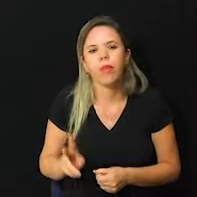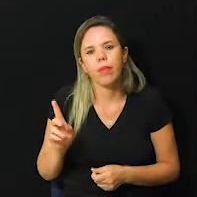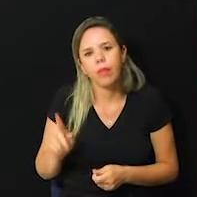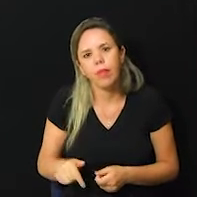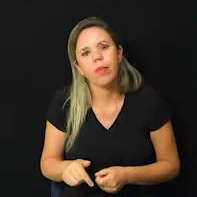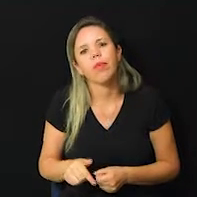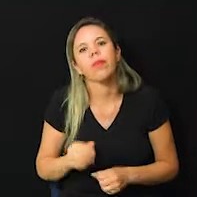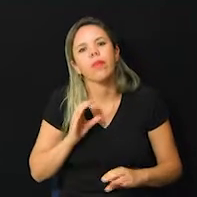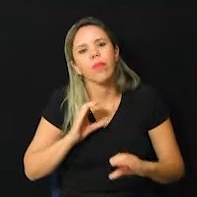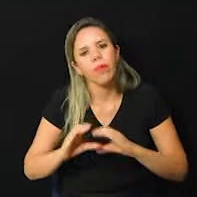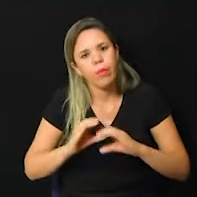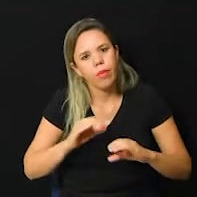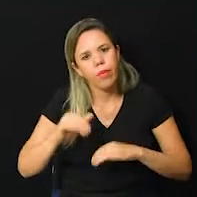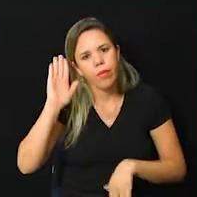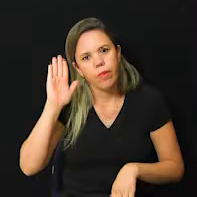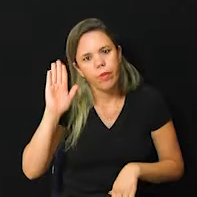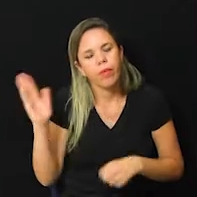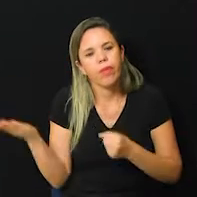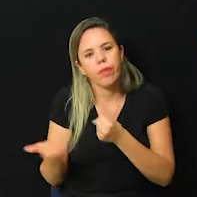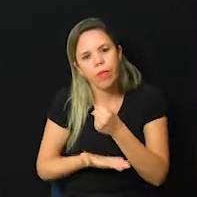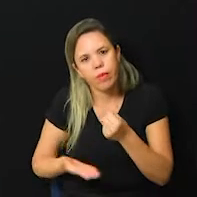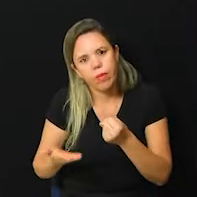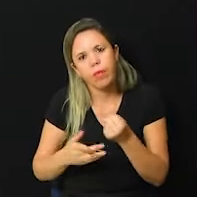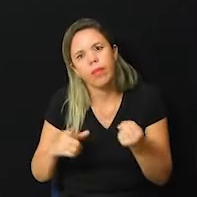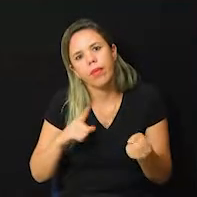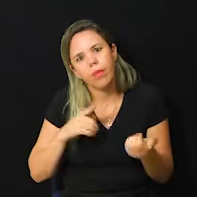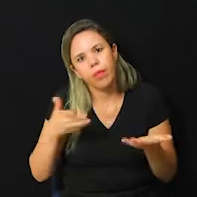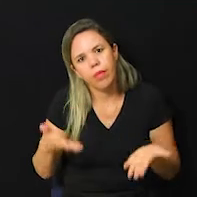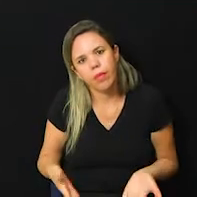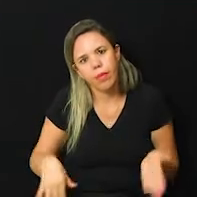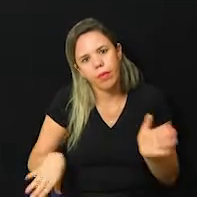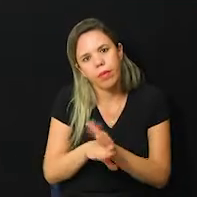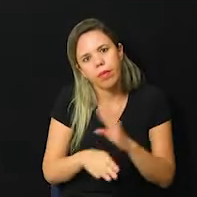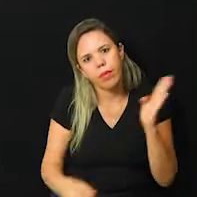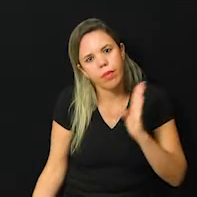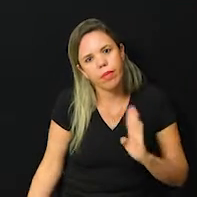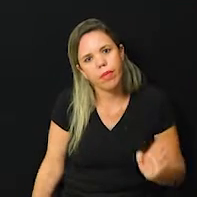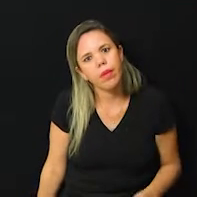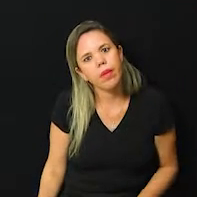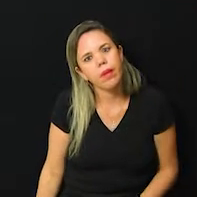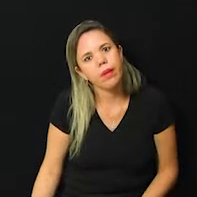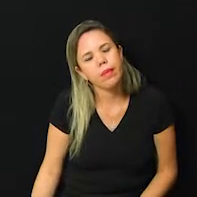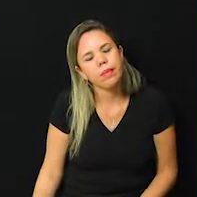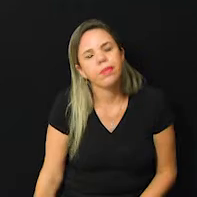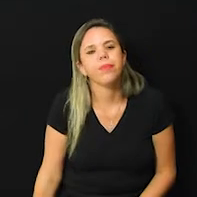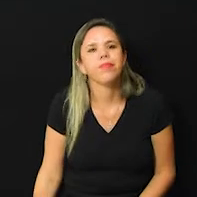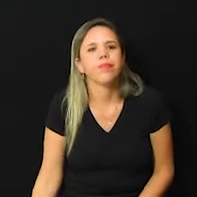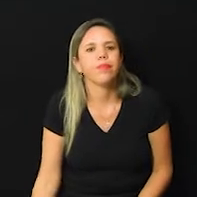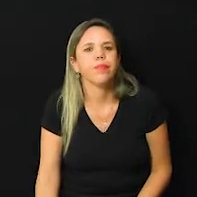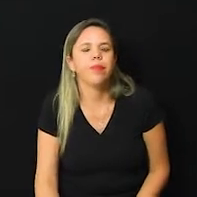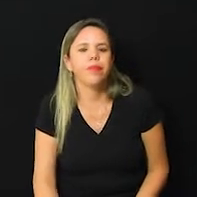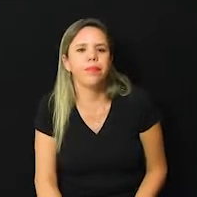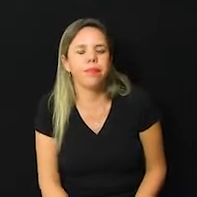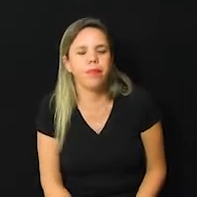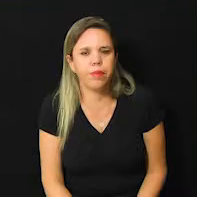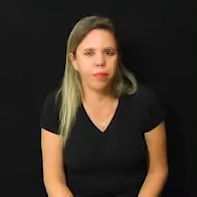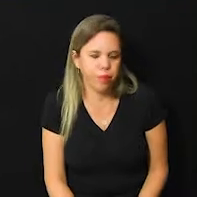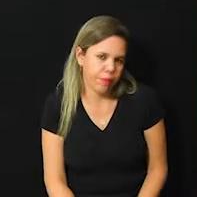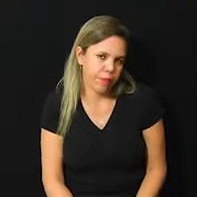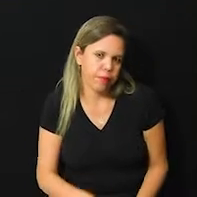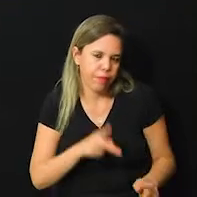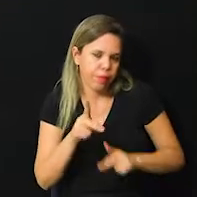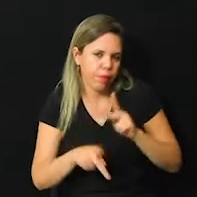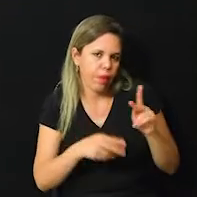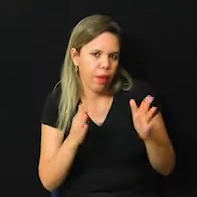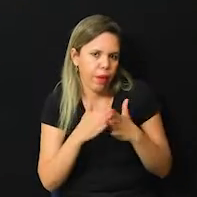considerado o intercâmbio mais barato que a gente tem vindo do Brasil ah entendi entendi bom